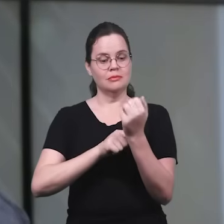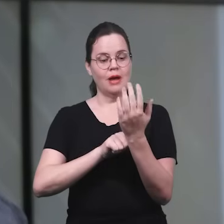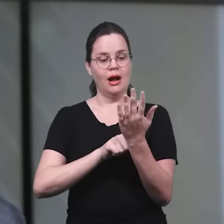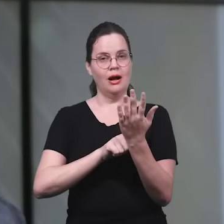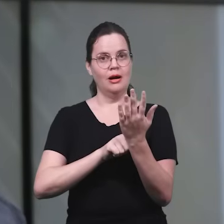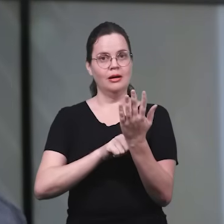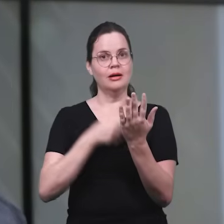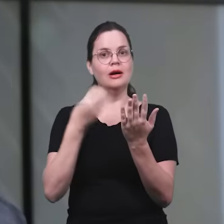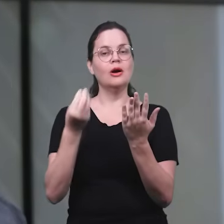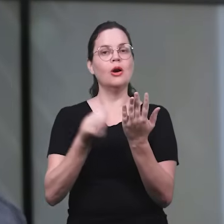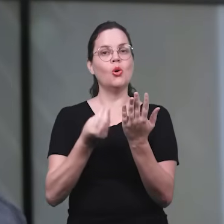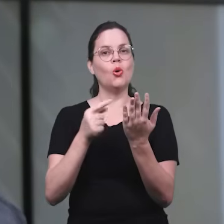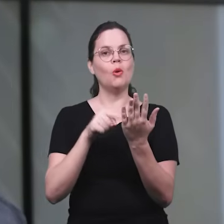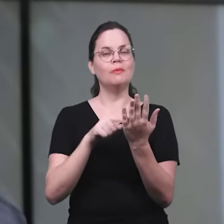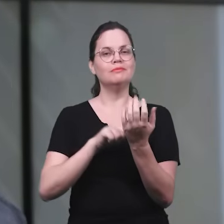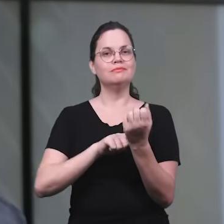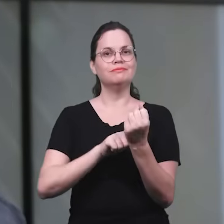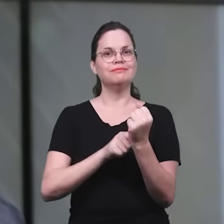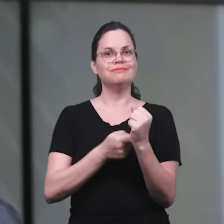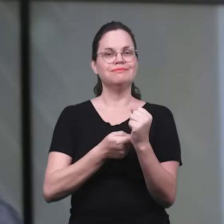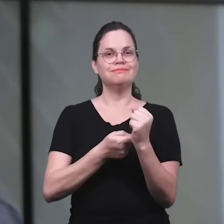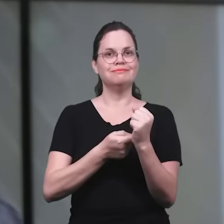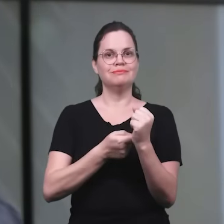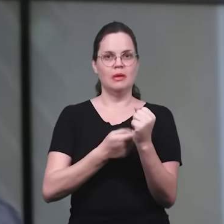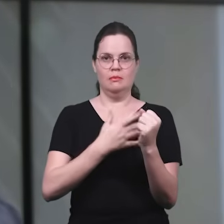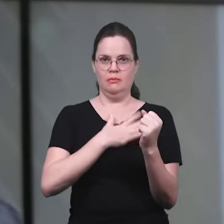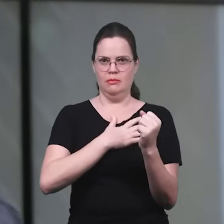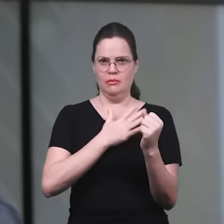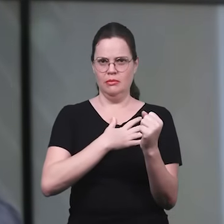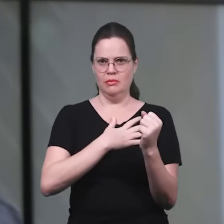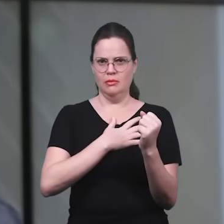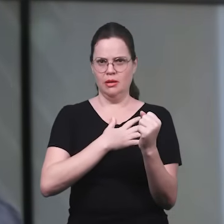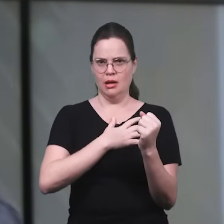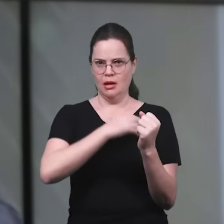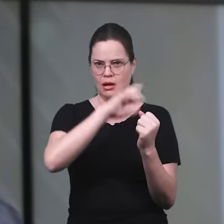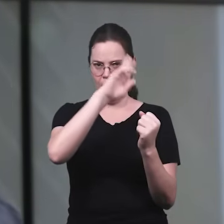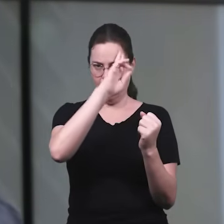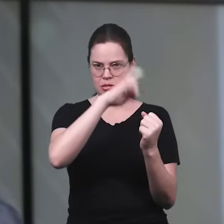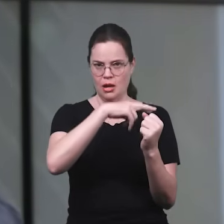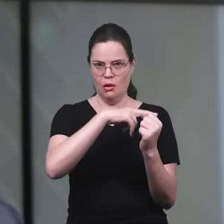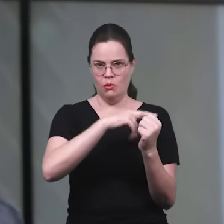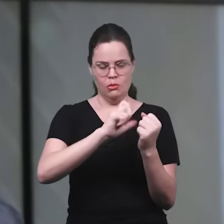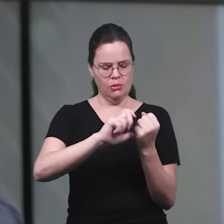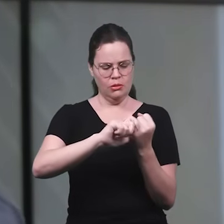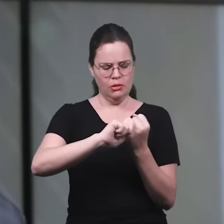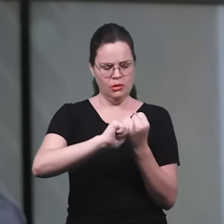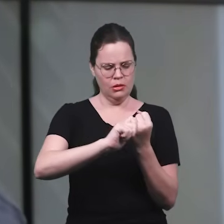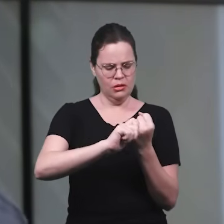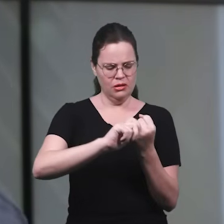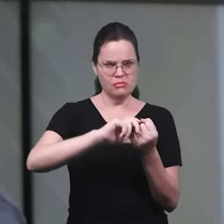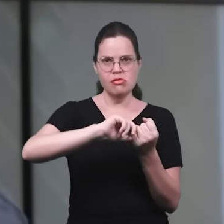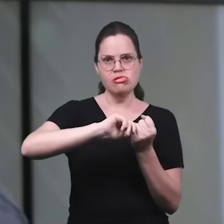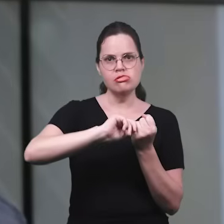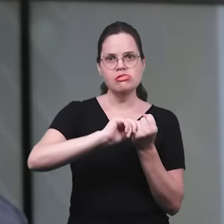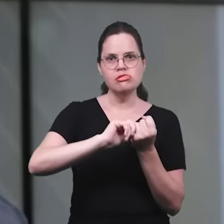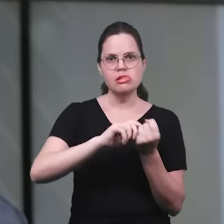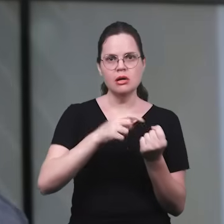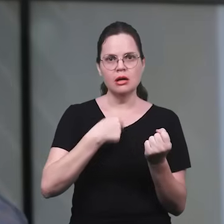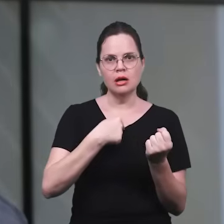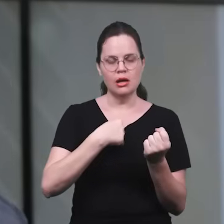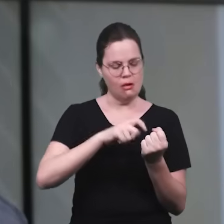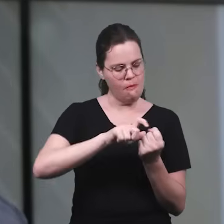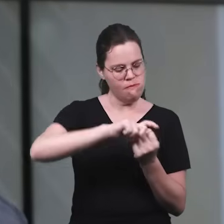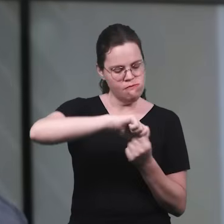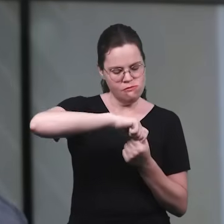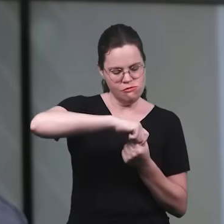mistério ser revelado, você não consegue sem que haja a ação do Espírito Santo na vida